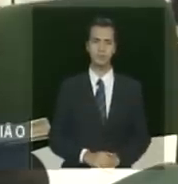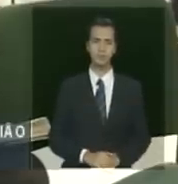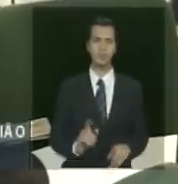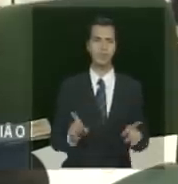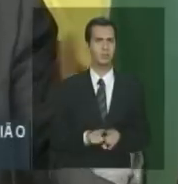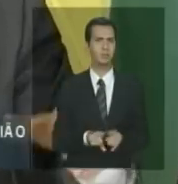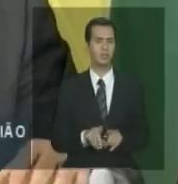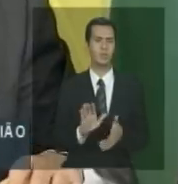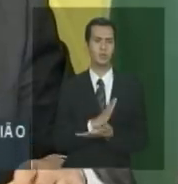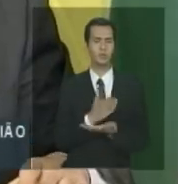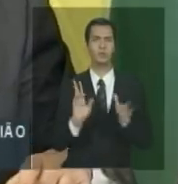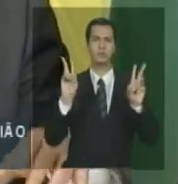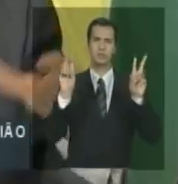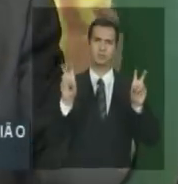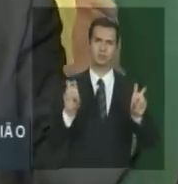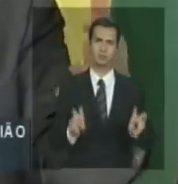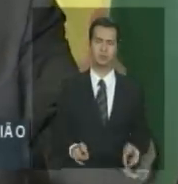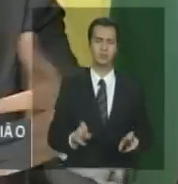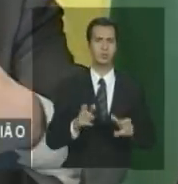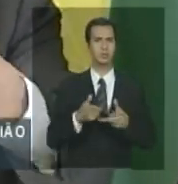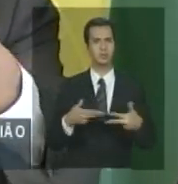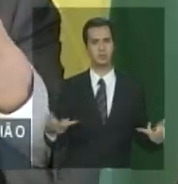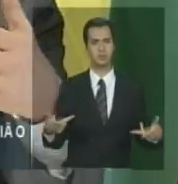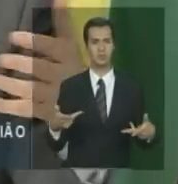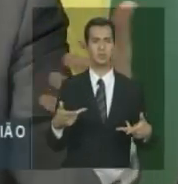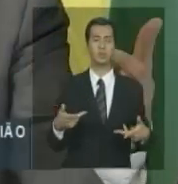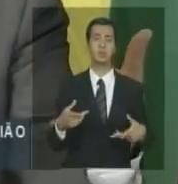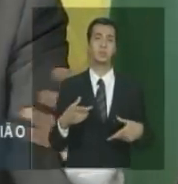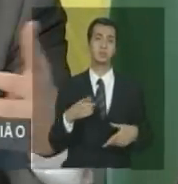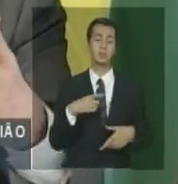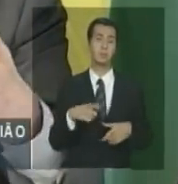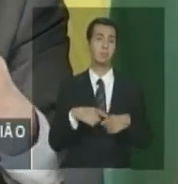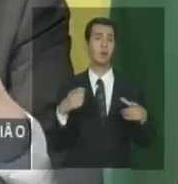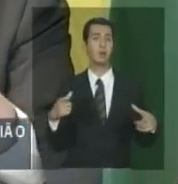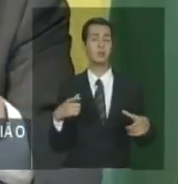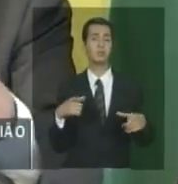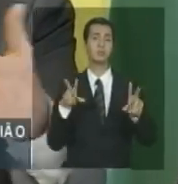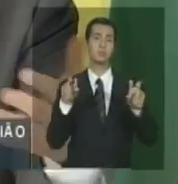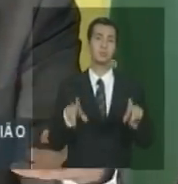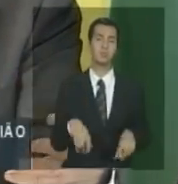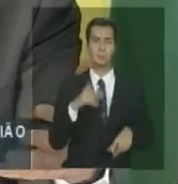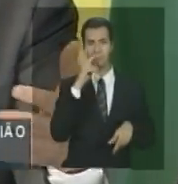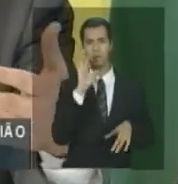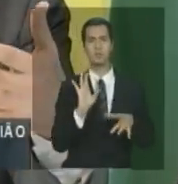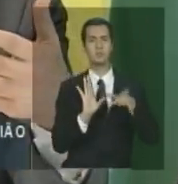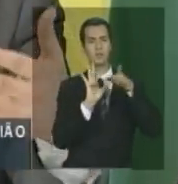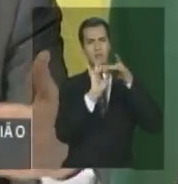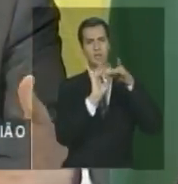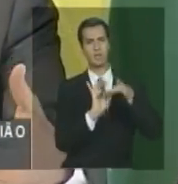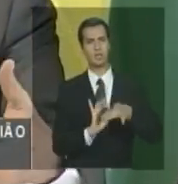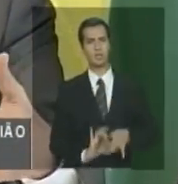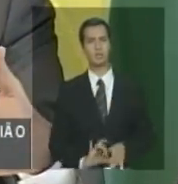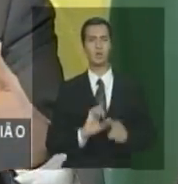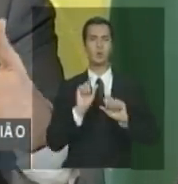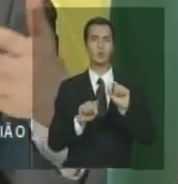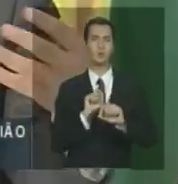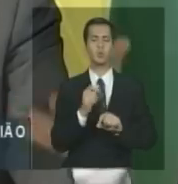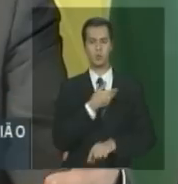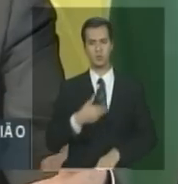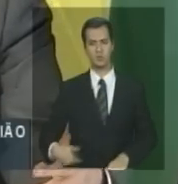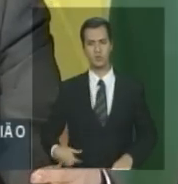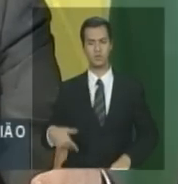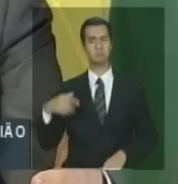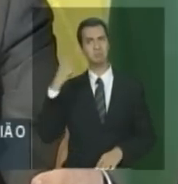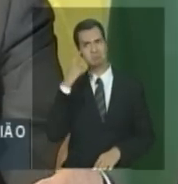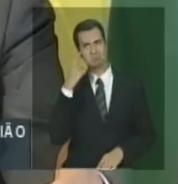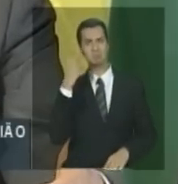outras questões importantes. Eu acho que, na maioria dos casos, há uma grande convergência entre o que o governo pensa